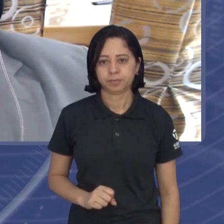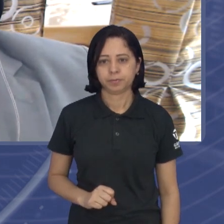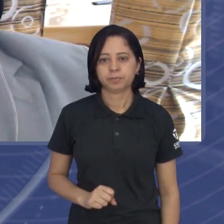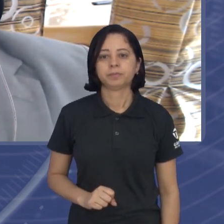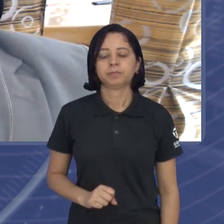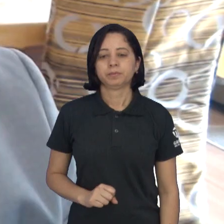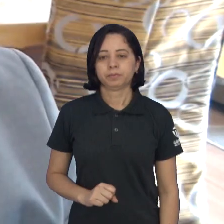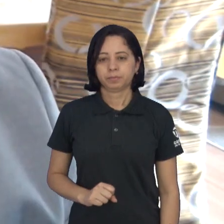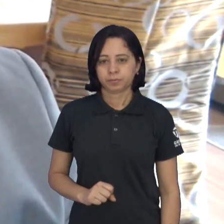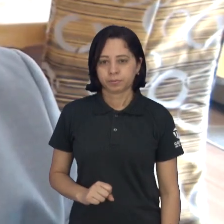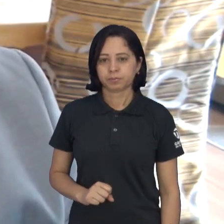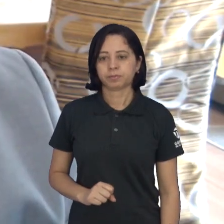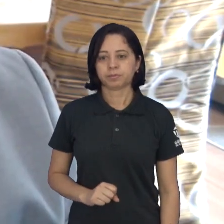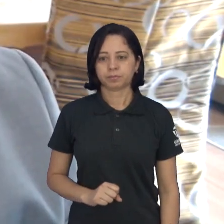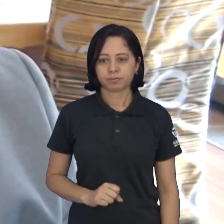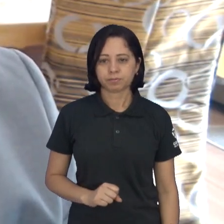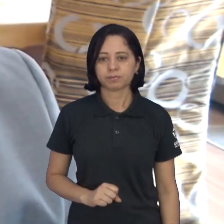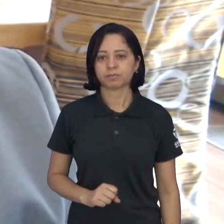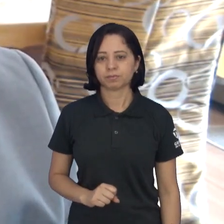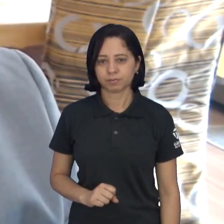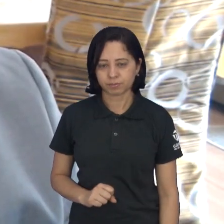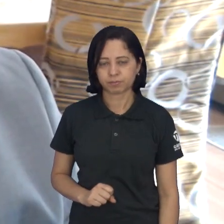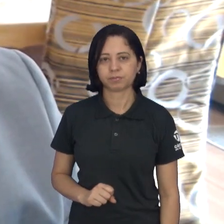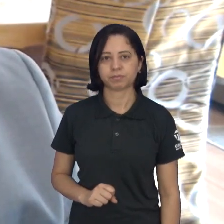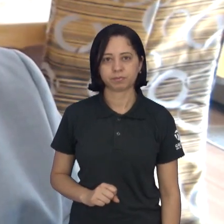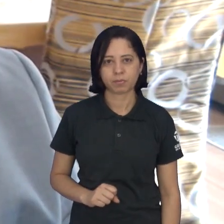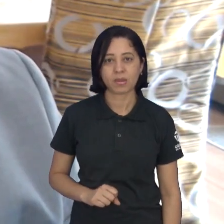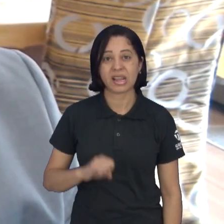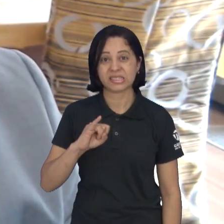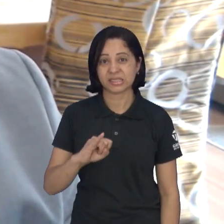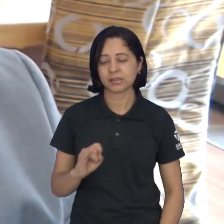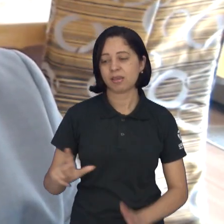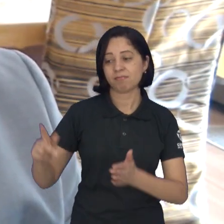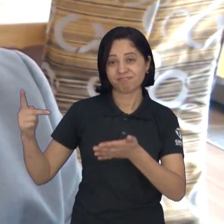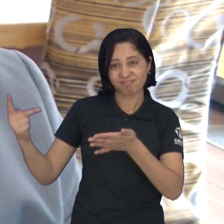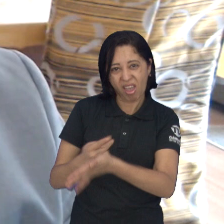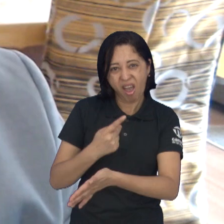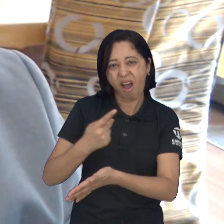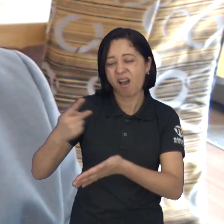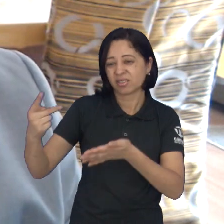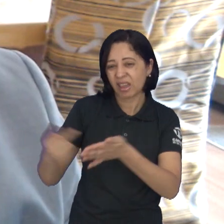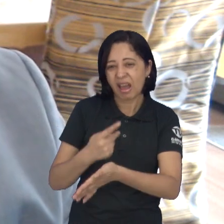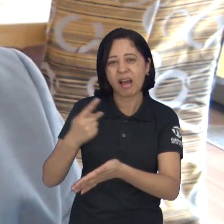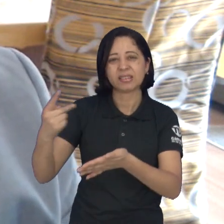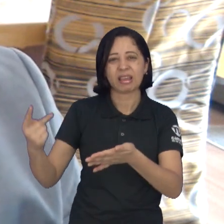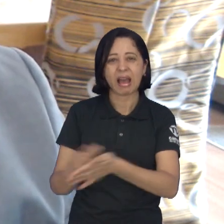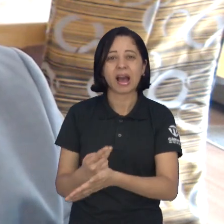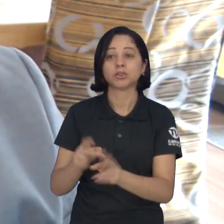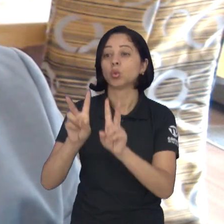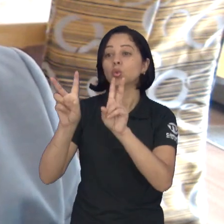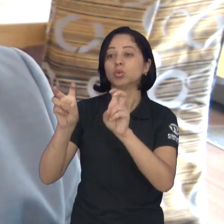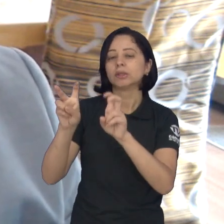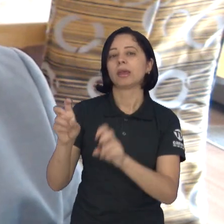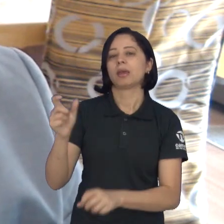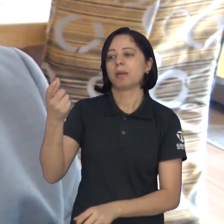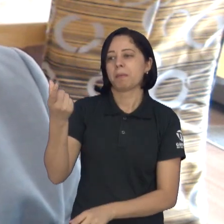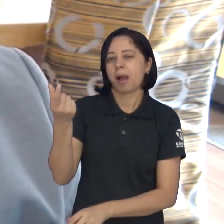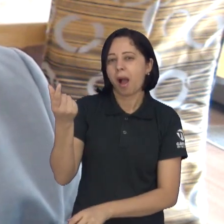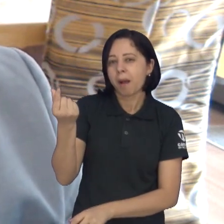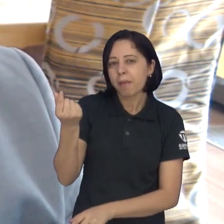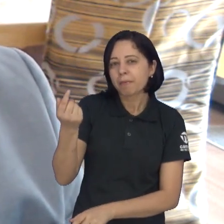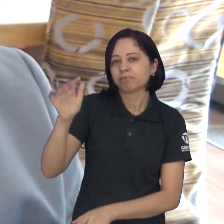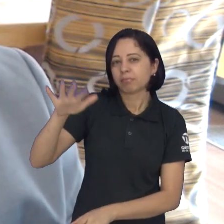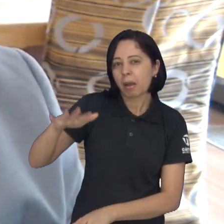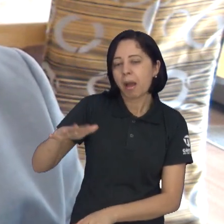Perfeito, Daniela. Quanto a práticas abusivas em questão de ofertas, o cliente,